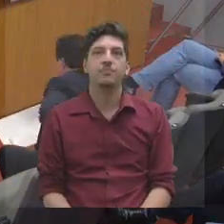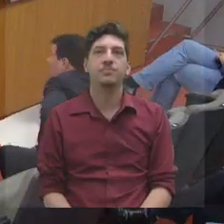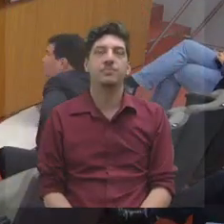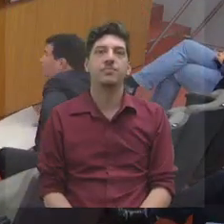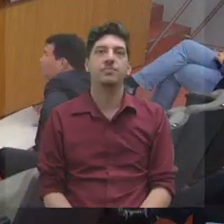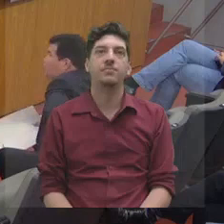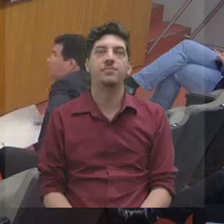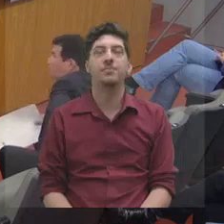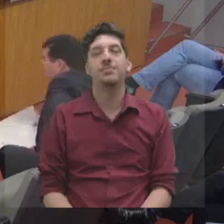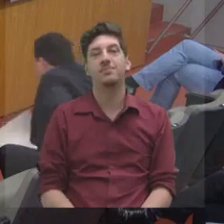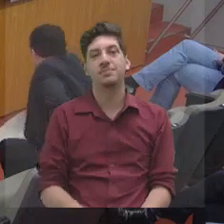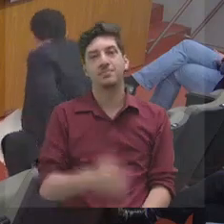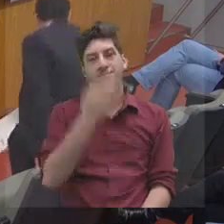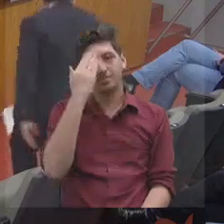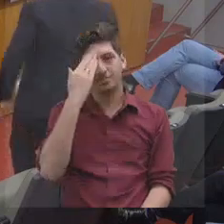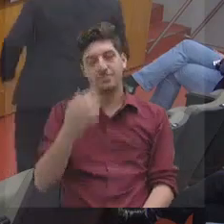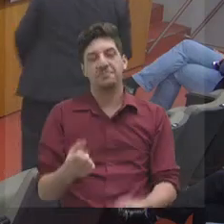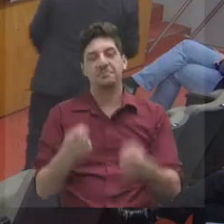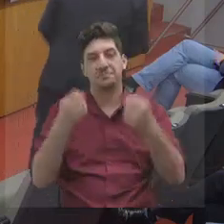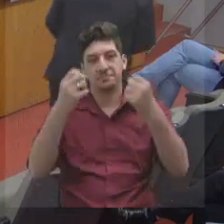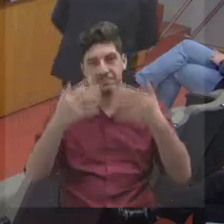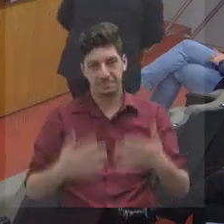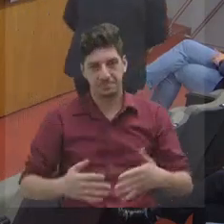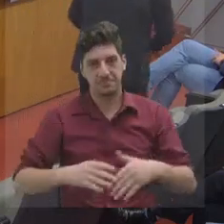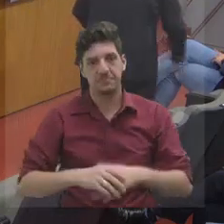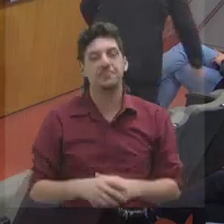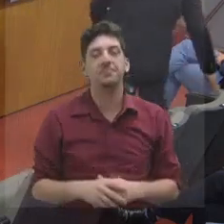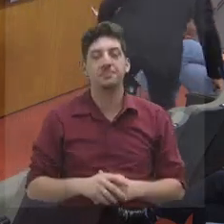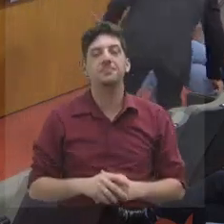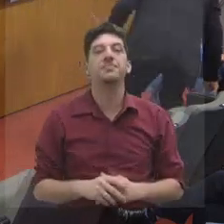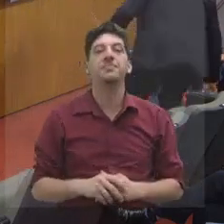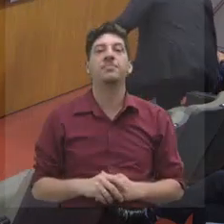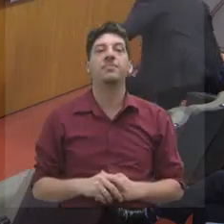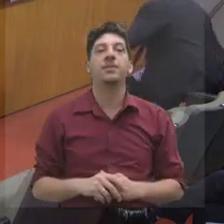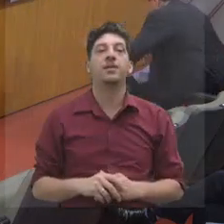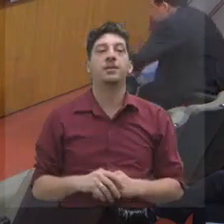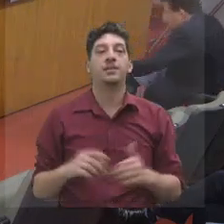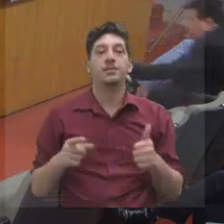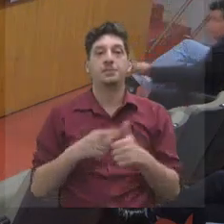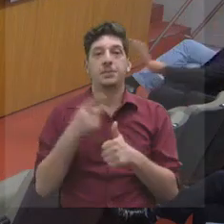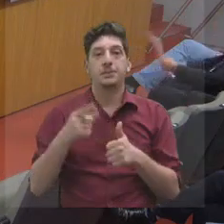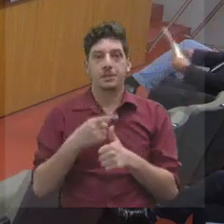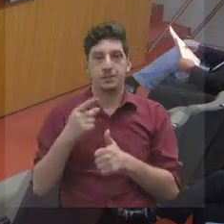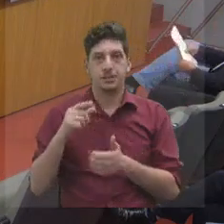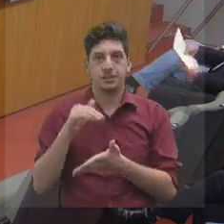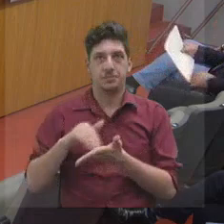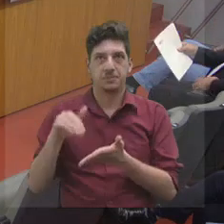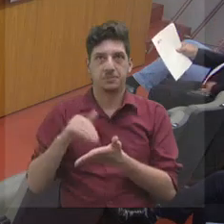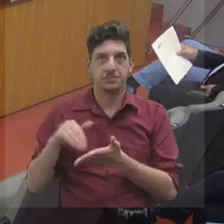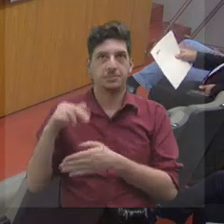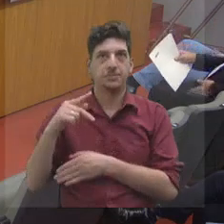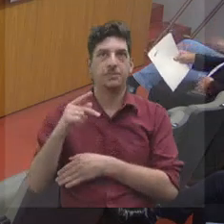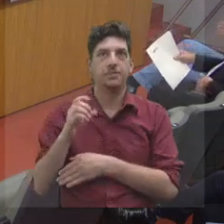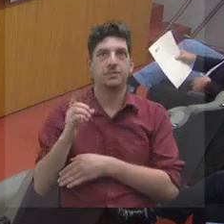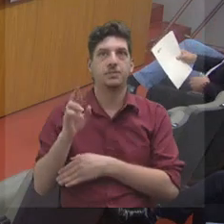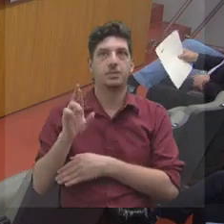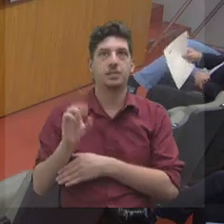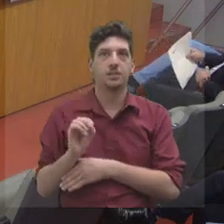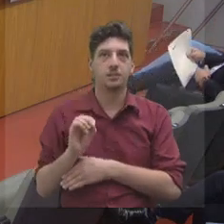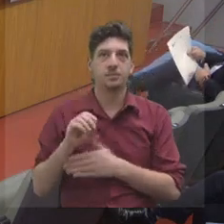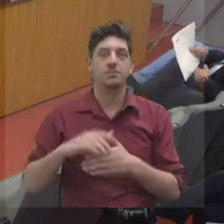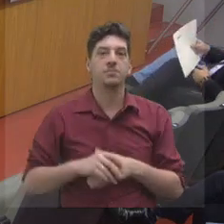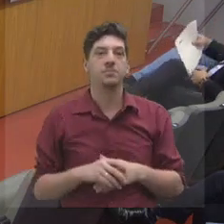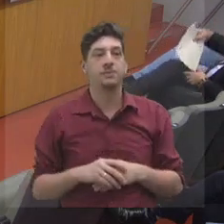agradeço as explicações Acho que primeiro ponto assim Pedro secretário a integração Metropolitana não acontece